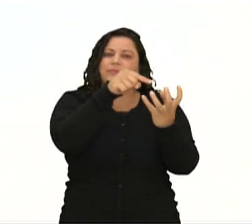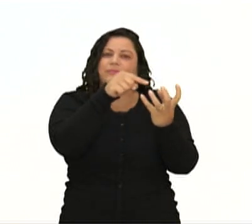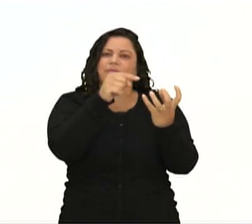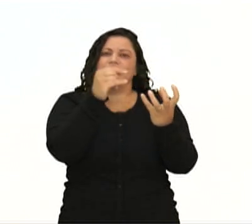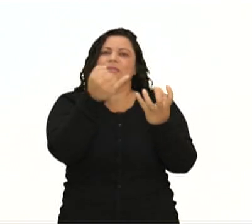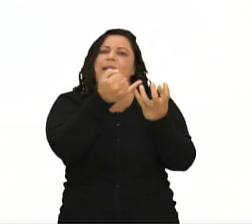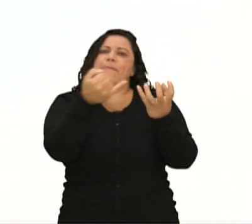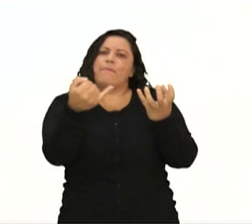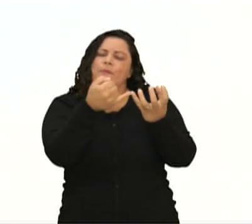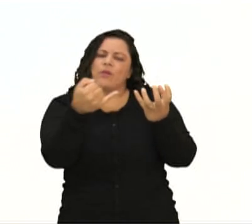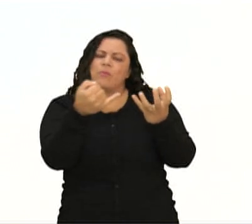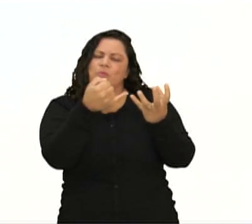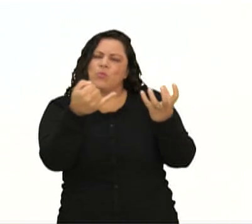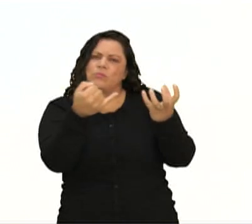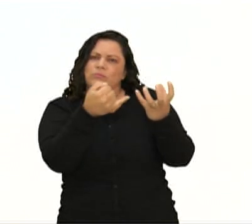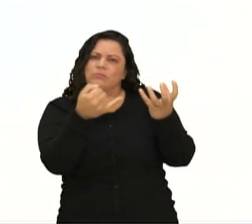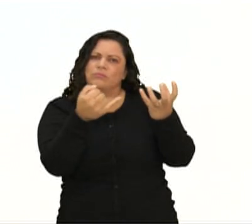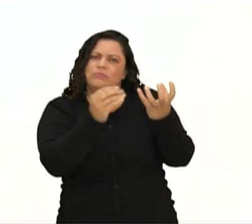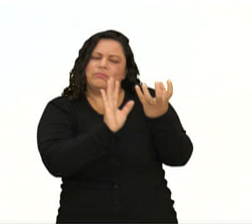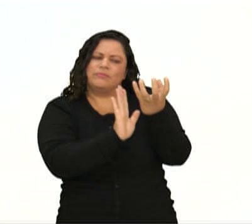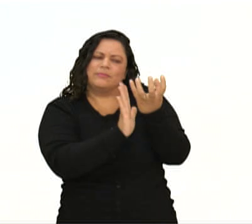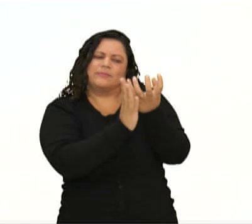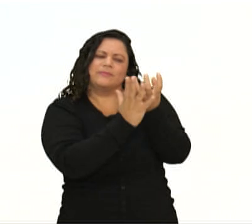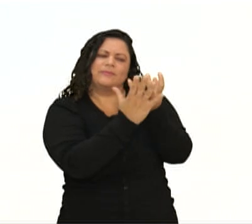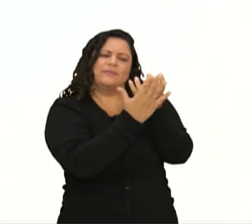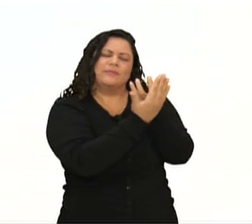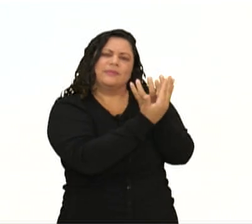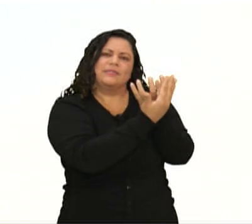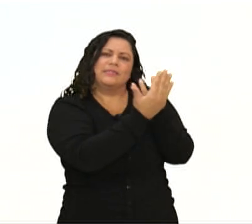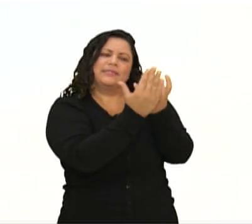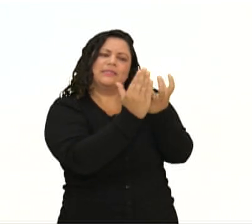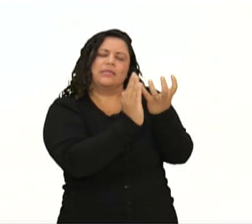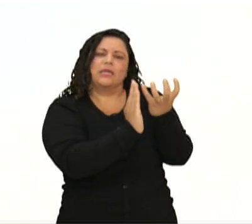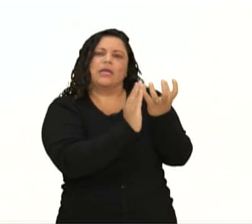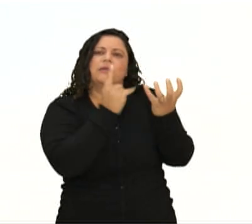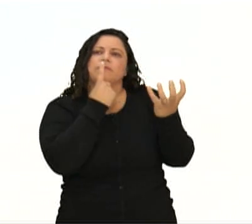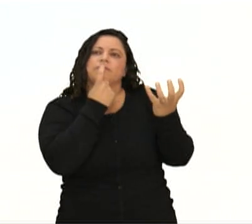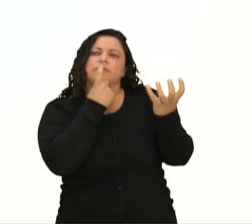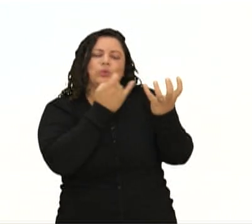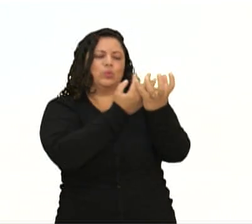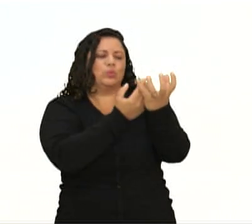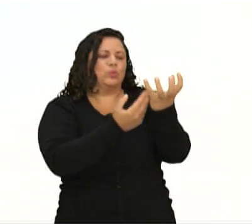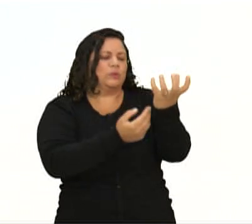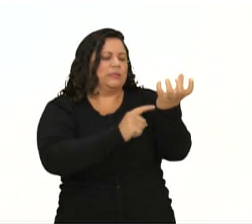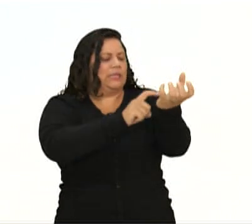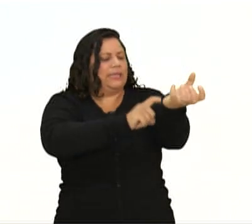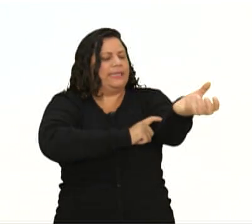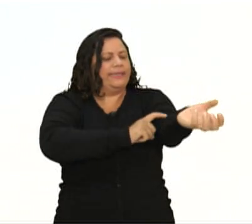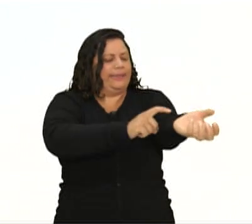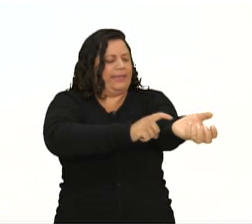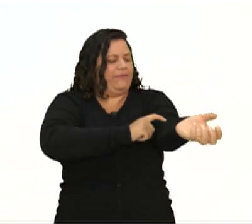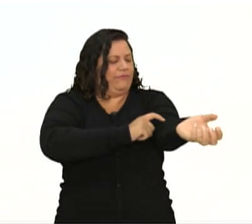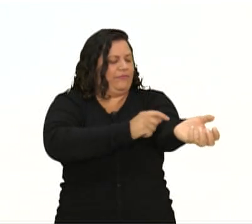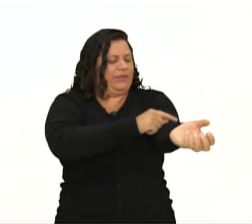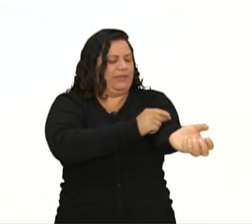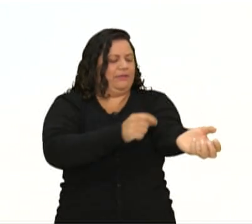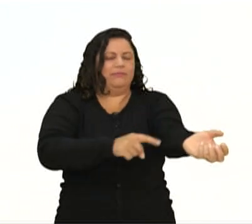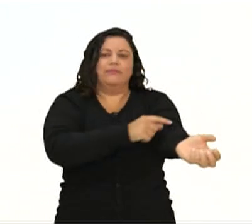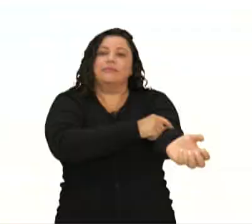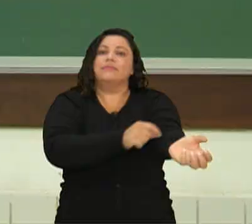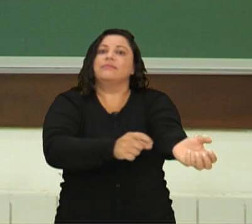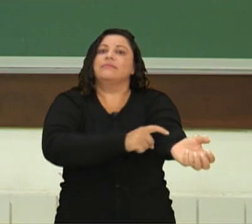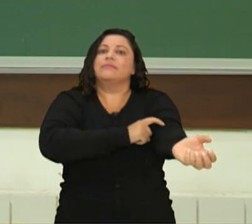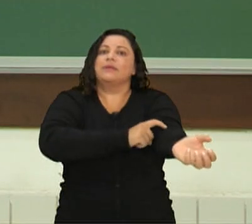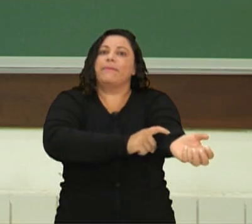mais finas, tá? E eles vão receber o sangue que está vindo das veias. Agora, vamos fazer um parênteses e